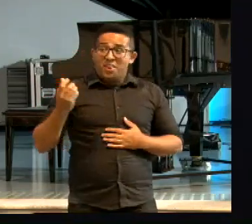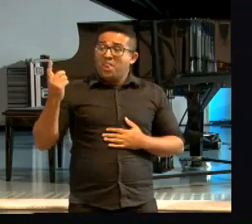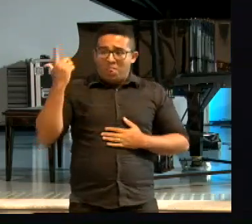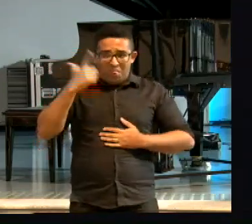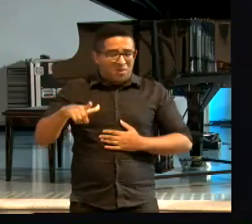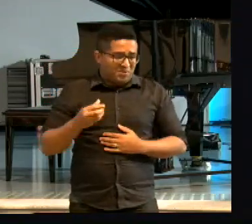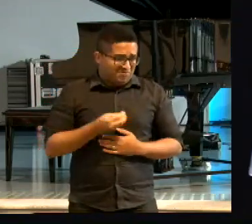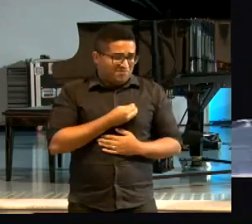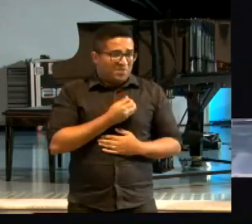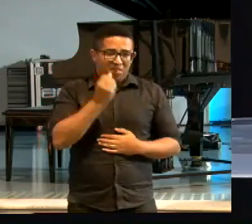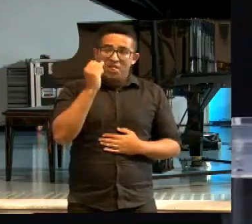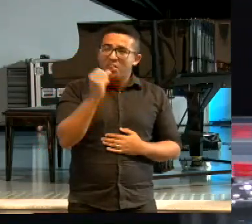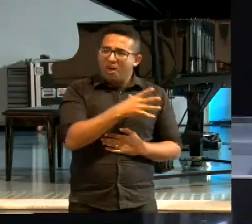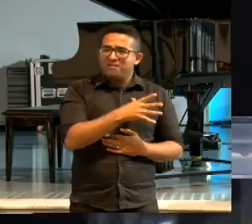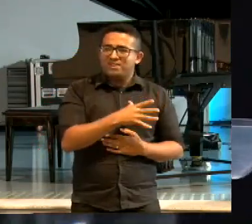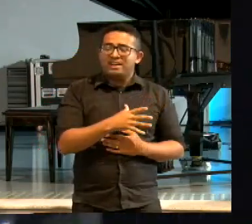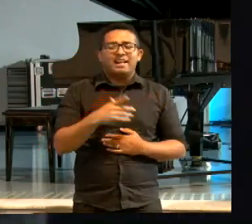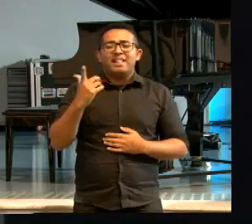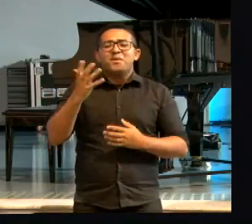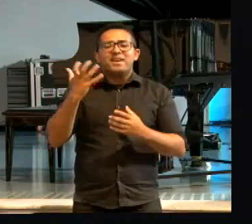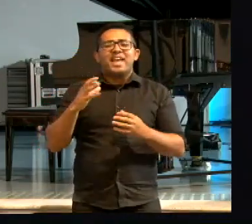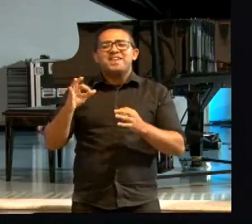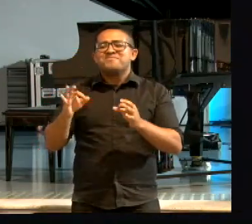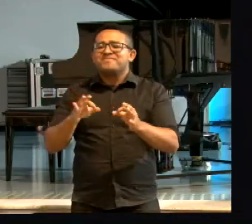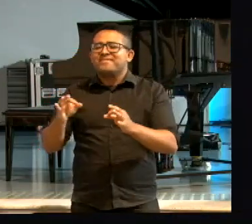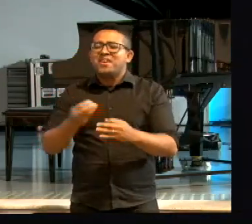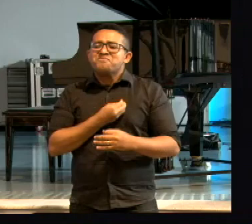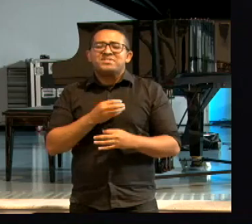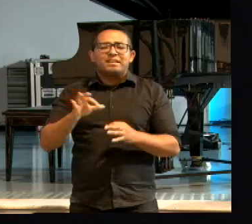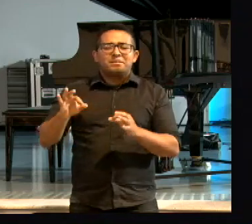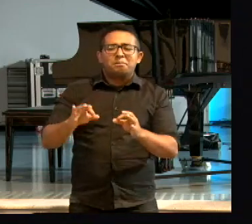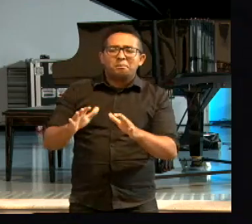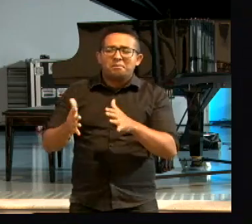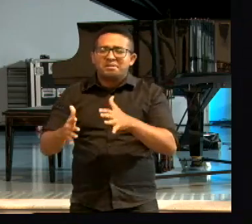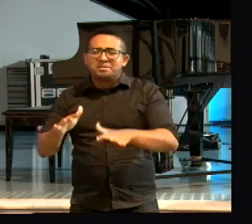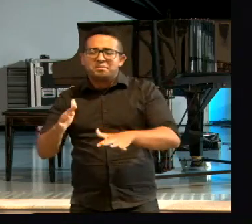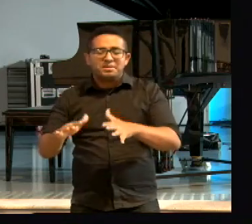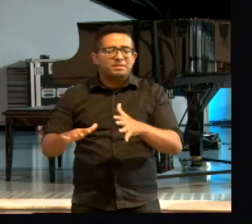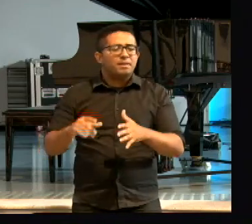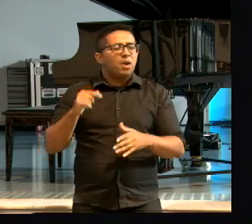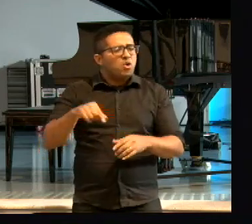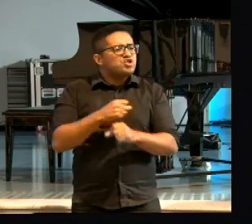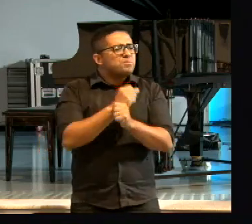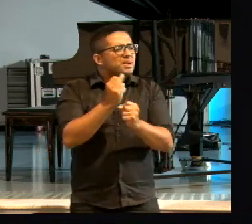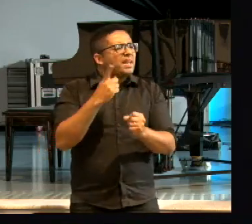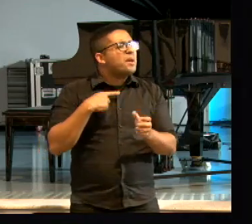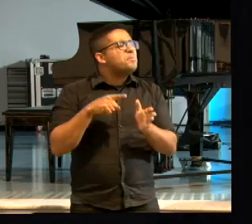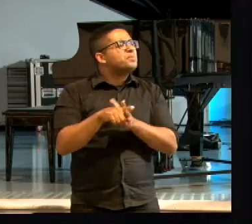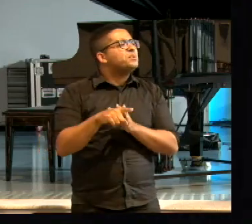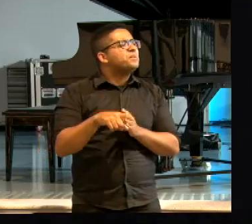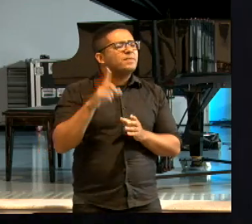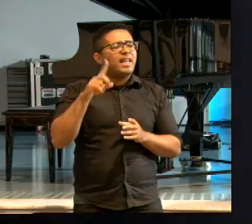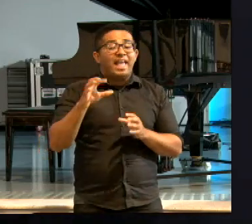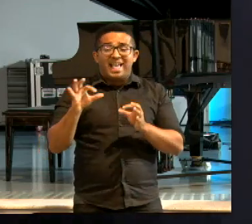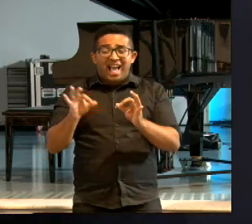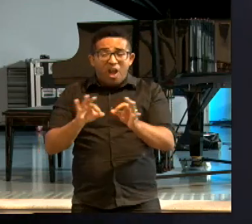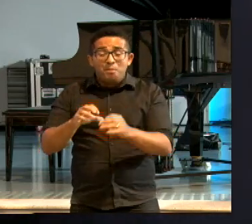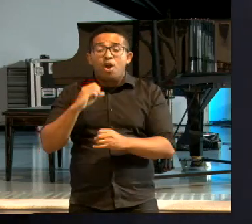tem escolhido viver de remendo. E o tema da minha mensagem essa manhã é uma pergunta: remendo ou